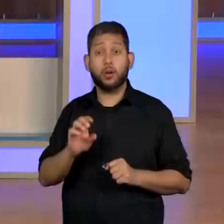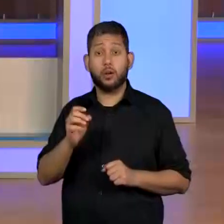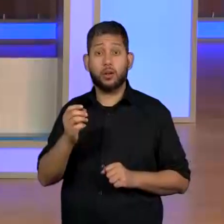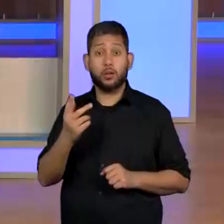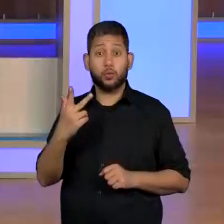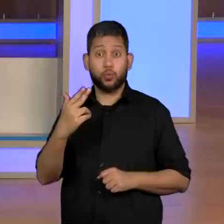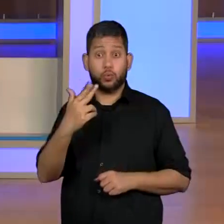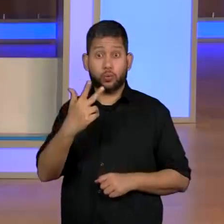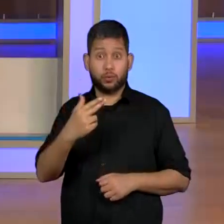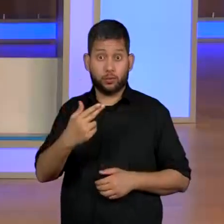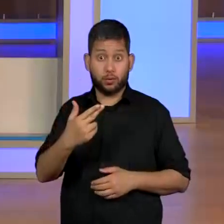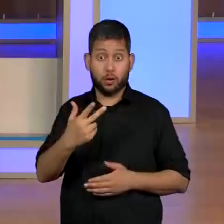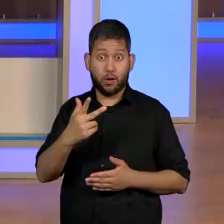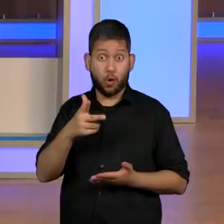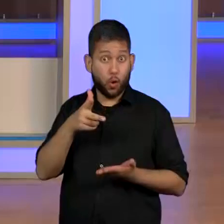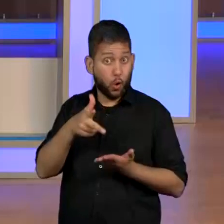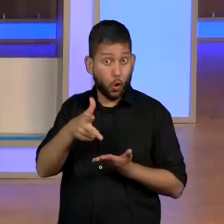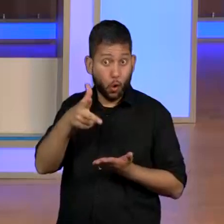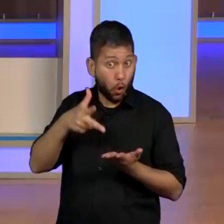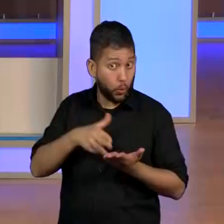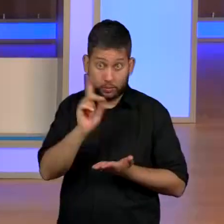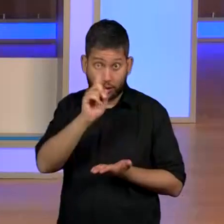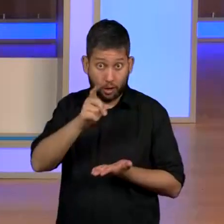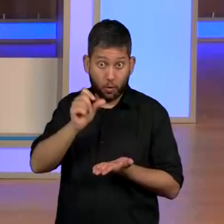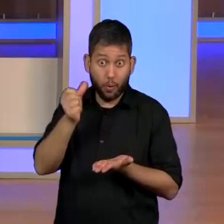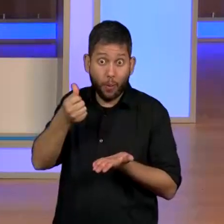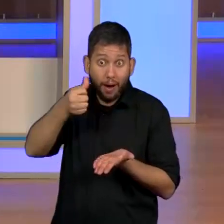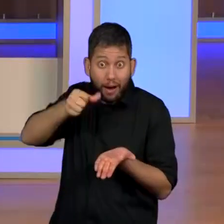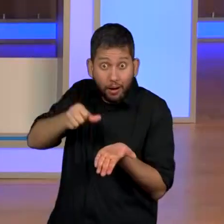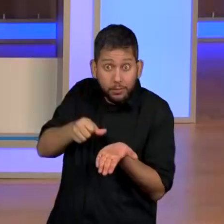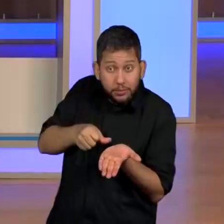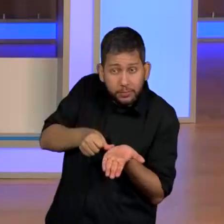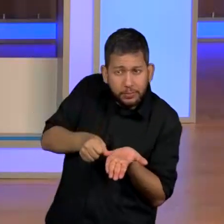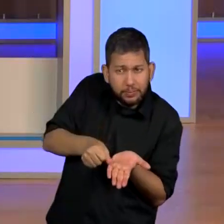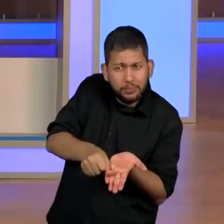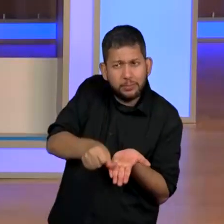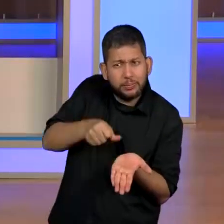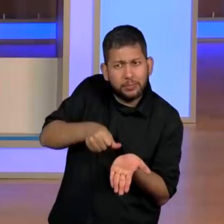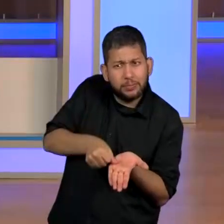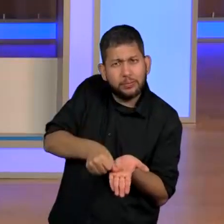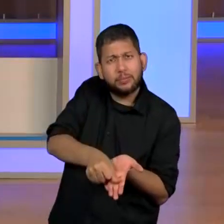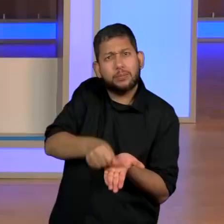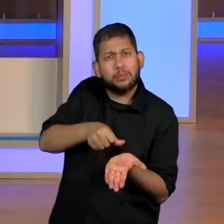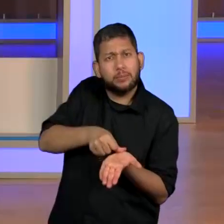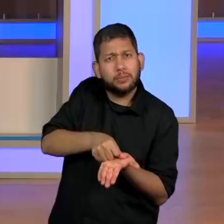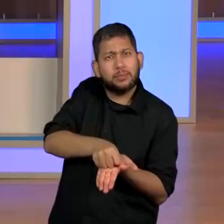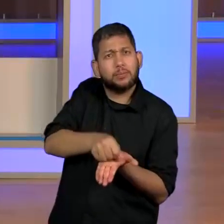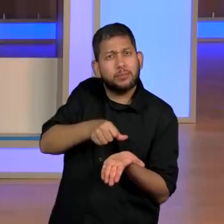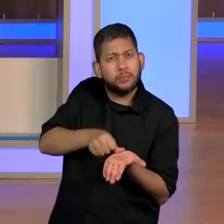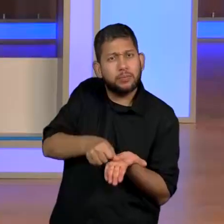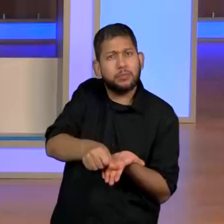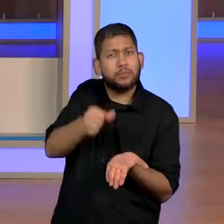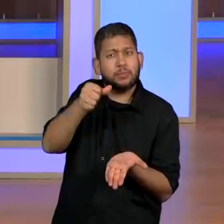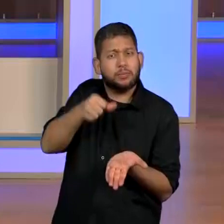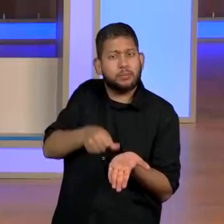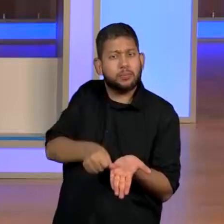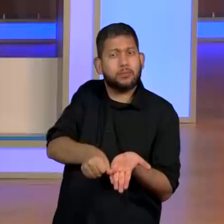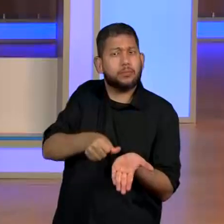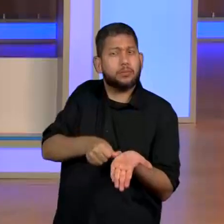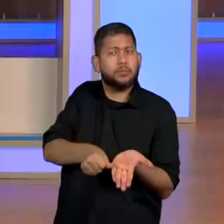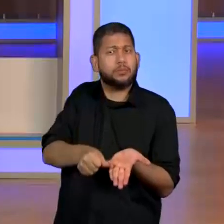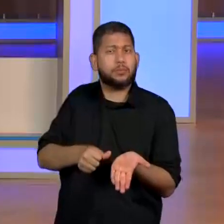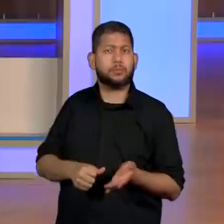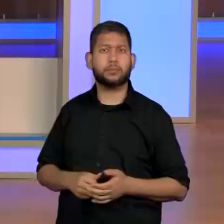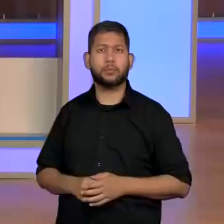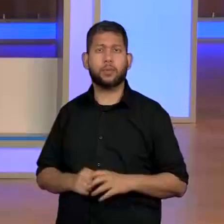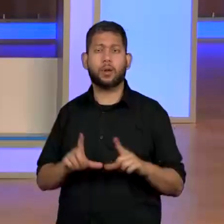tesoura você pode pegar o cabo da tesoura aqui ó para ajudar a vincar Tá bom então